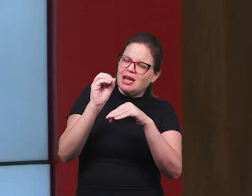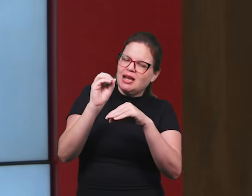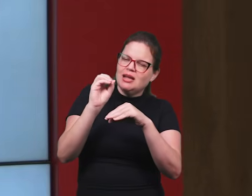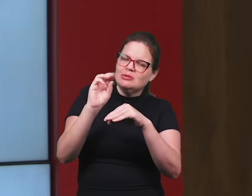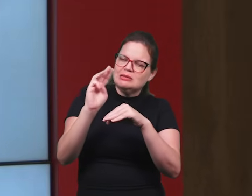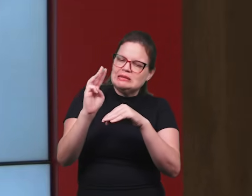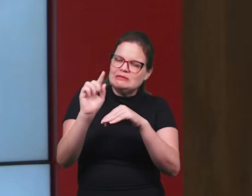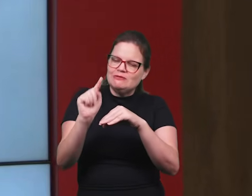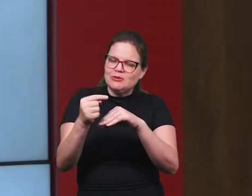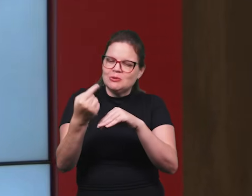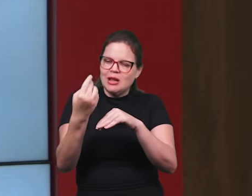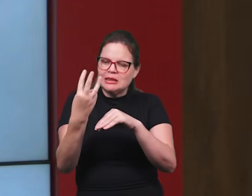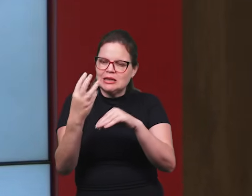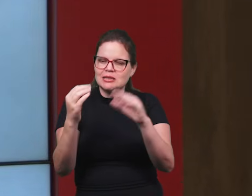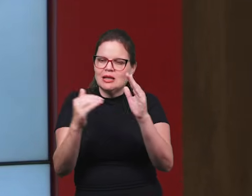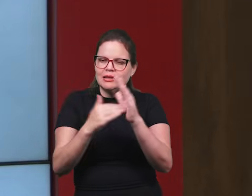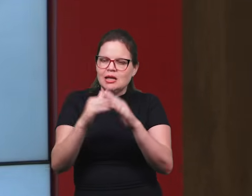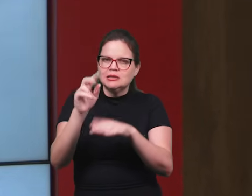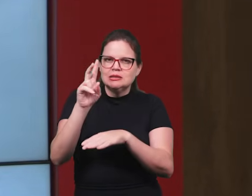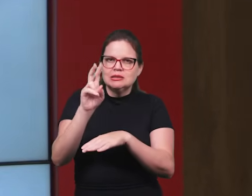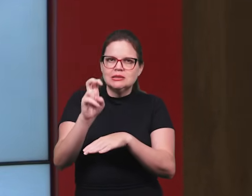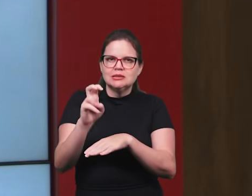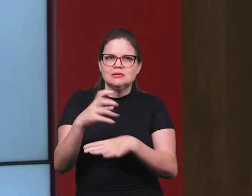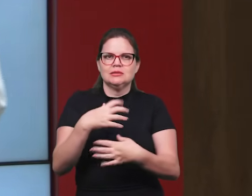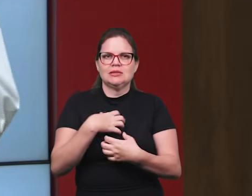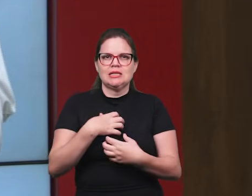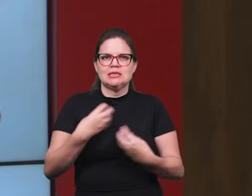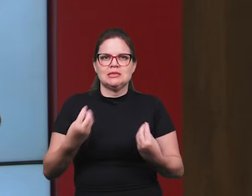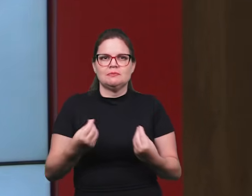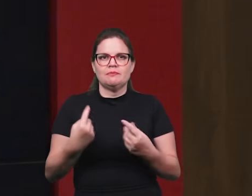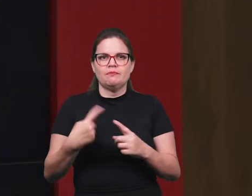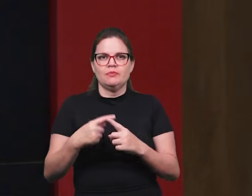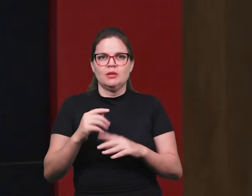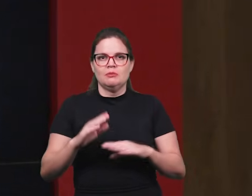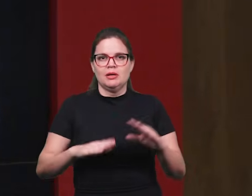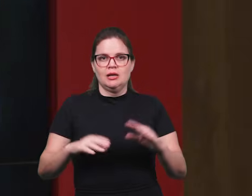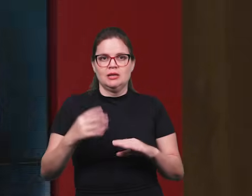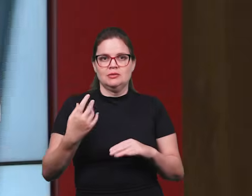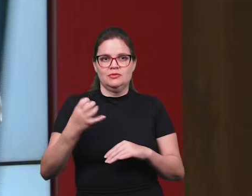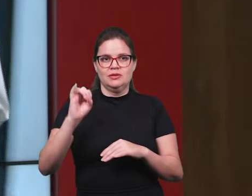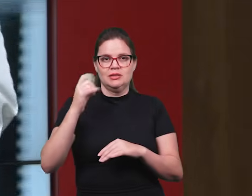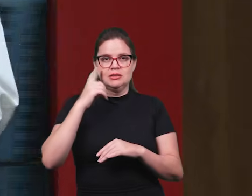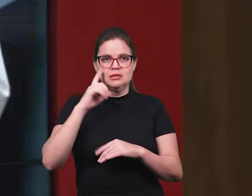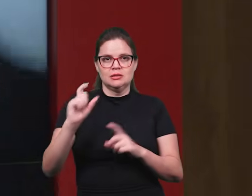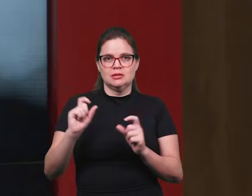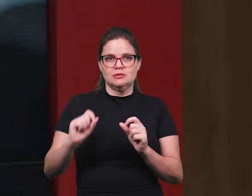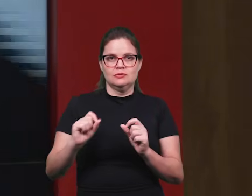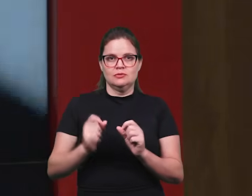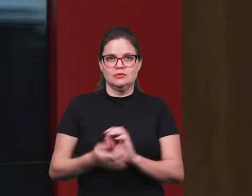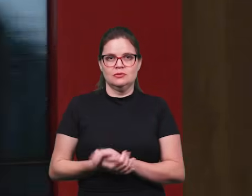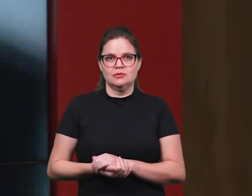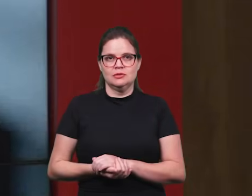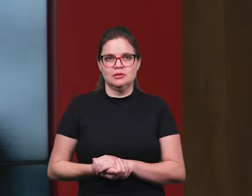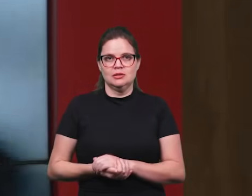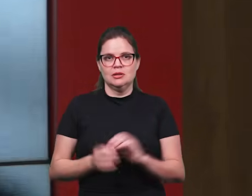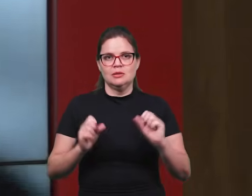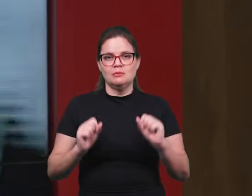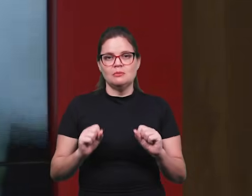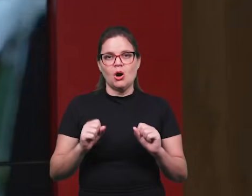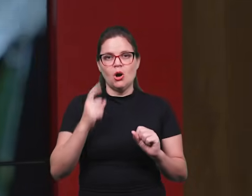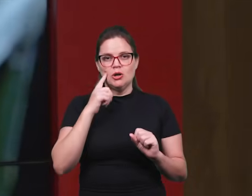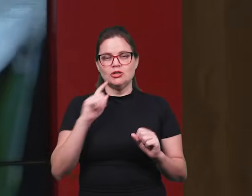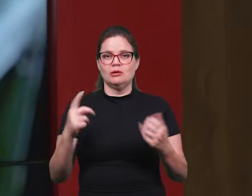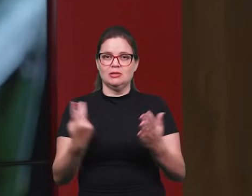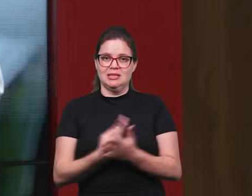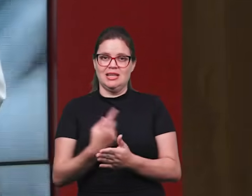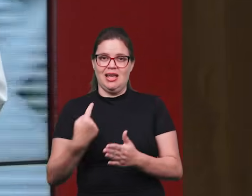ter domínio da mão, uma sensibilidade muito grande. Porque, às vezes, inadvertidamente, você pode perfurar com agulha de